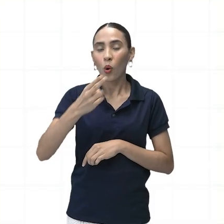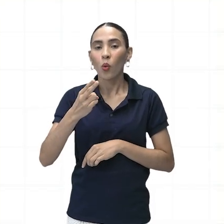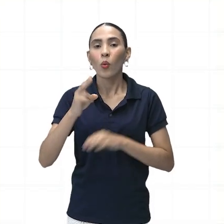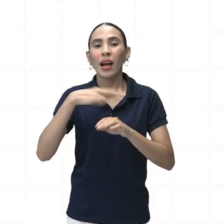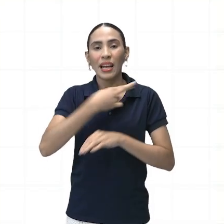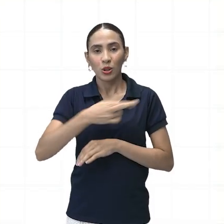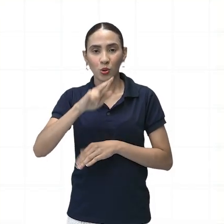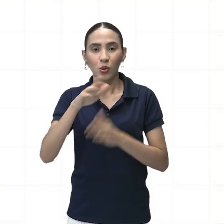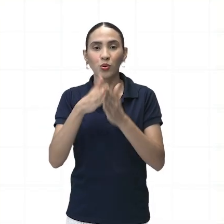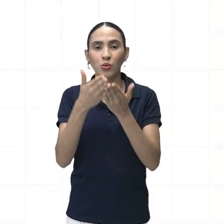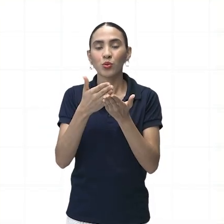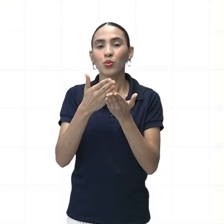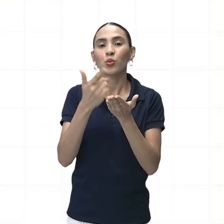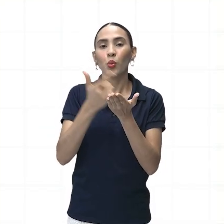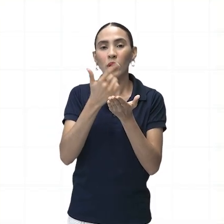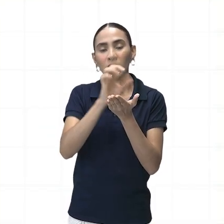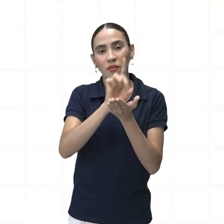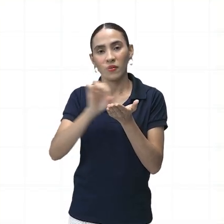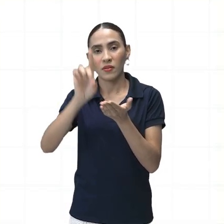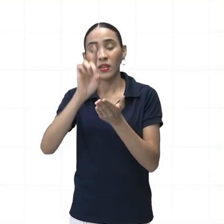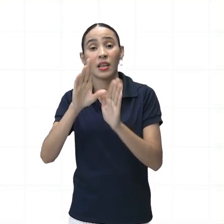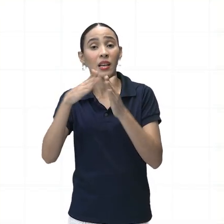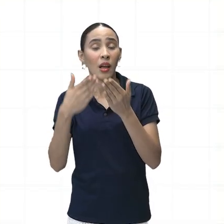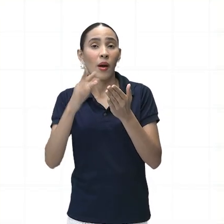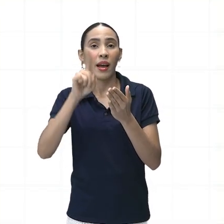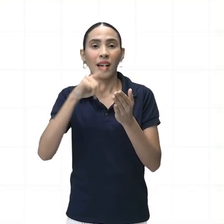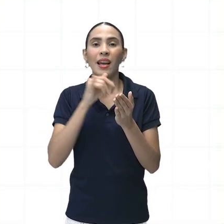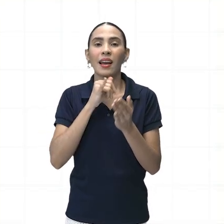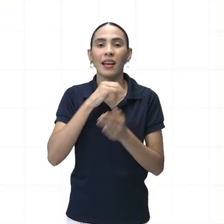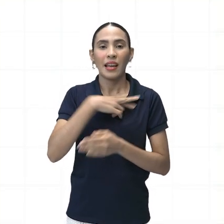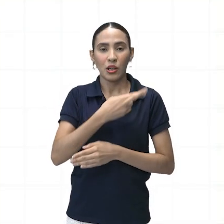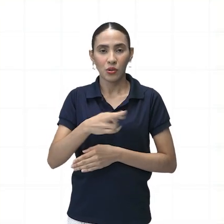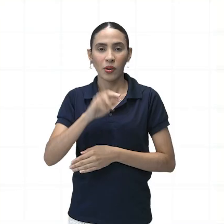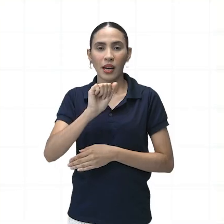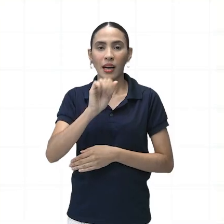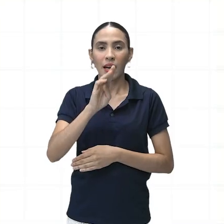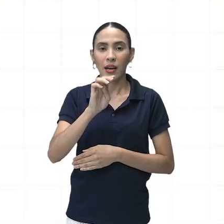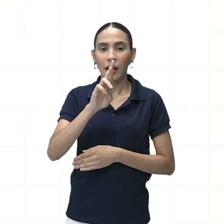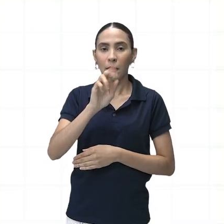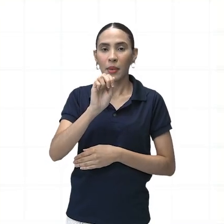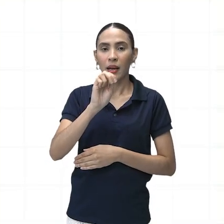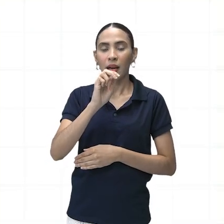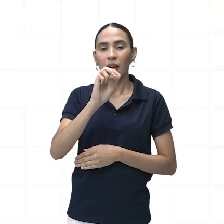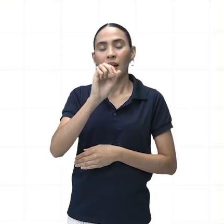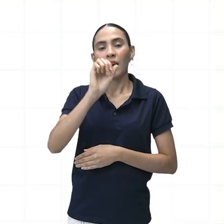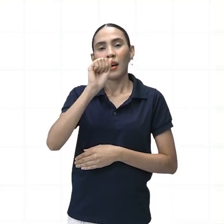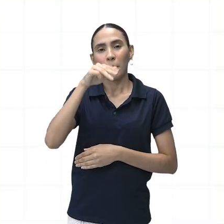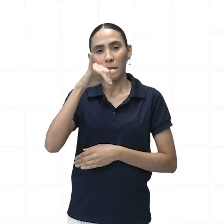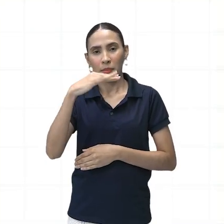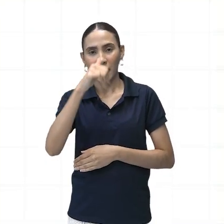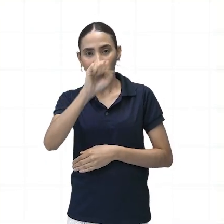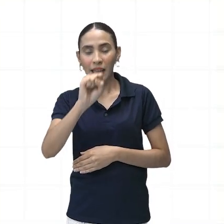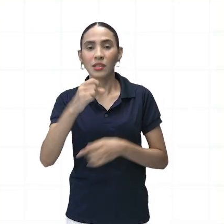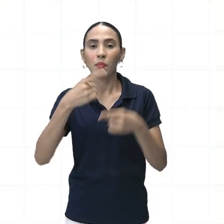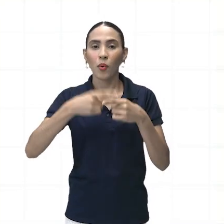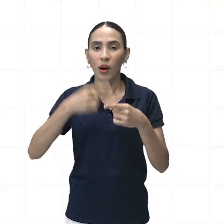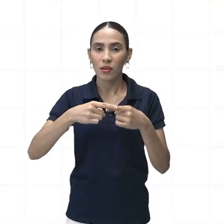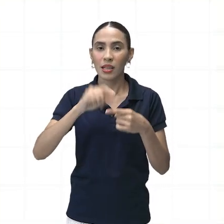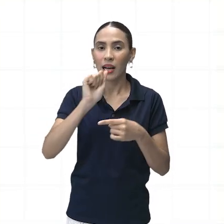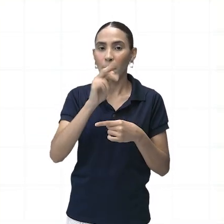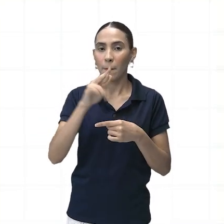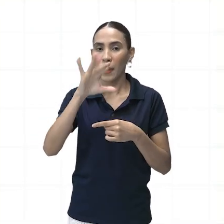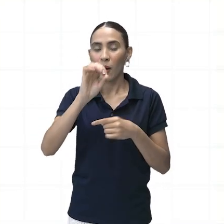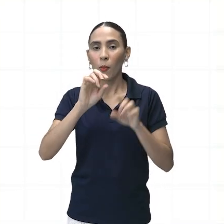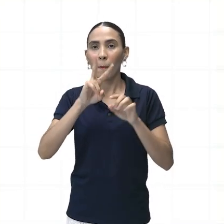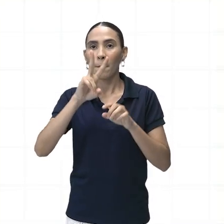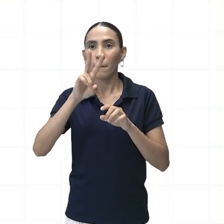Então, nós poderíamos dizer que são religiões abraâmicas por causa de Abraão, mas também elas têm um aporte,